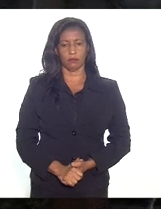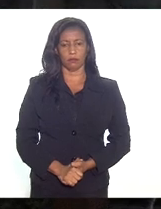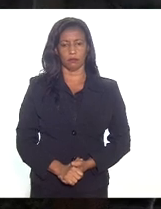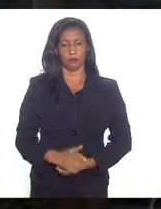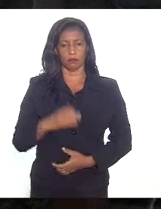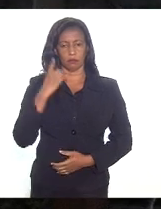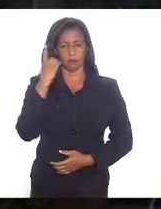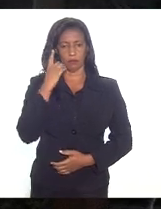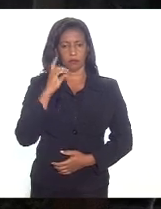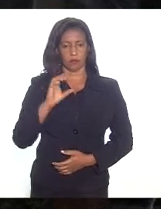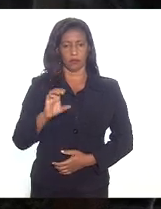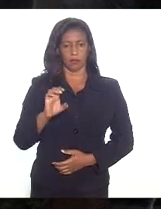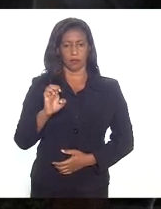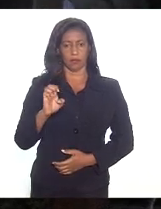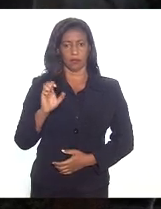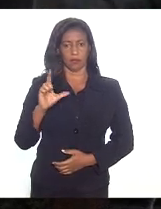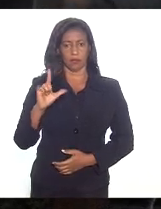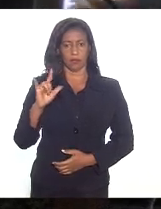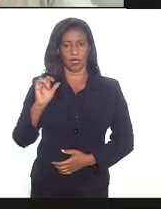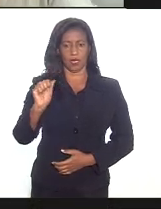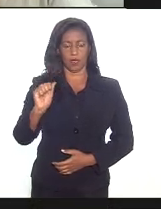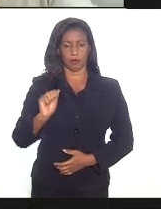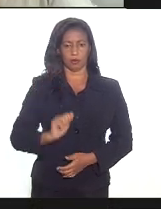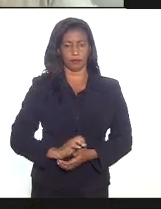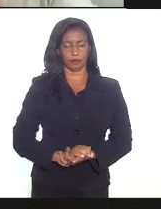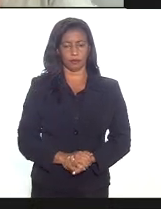Deputada Célia Jordão.